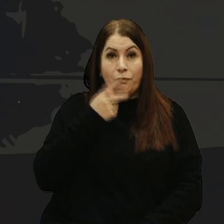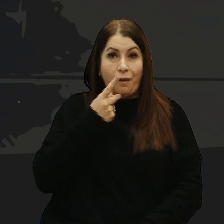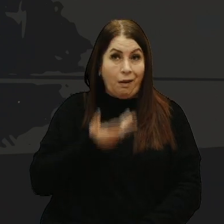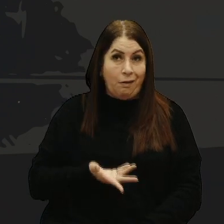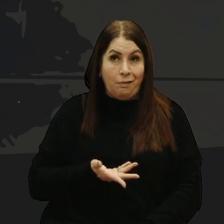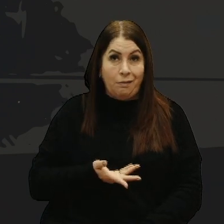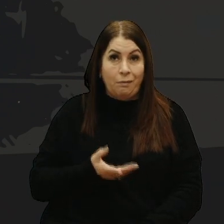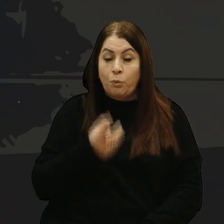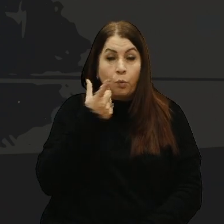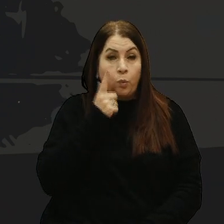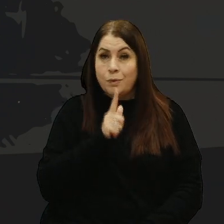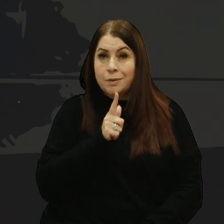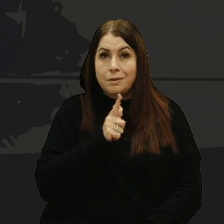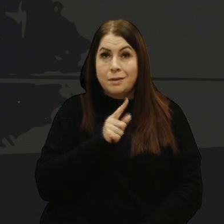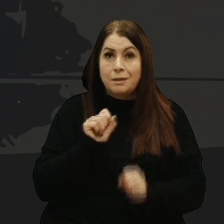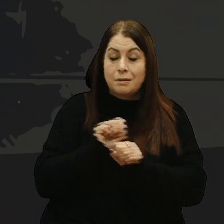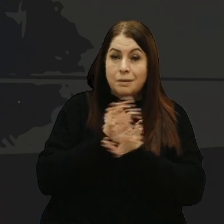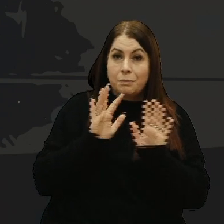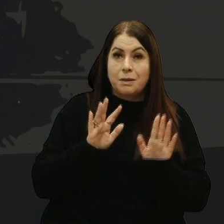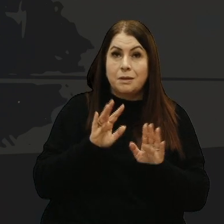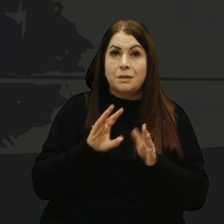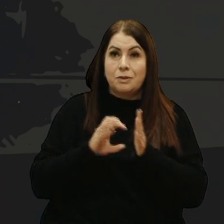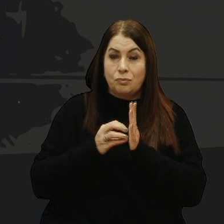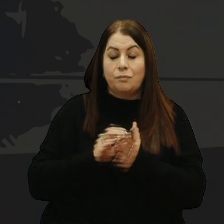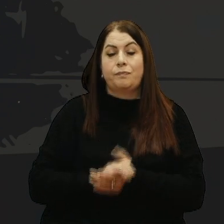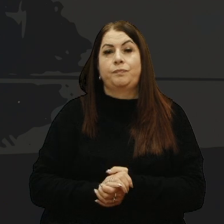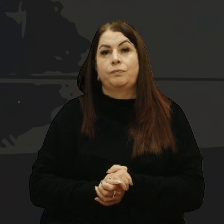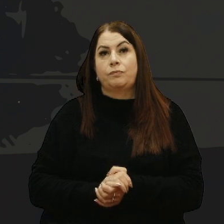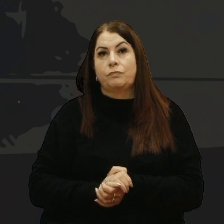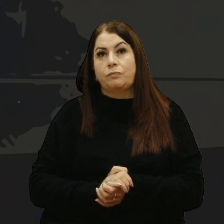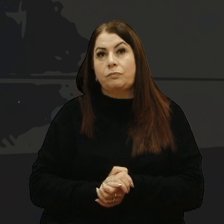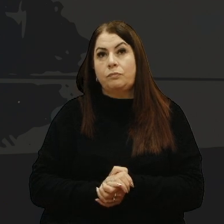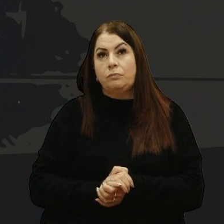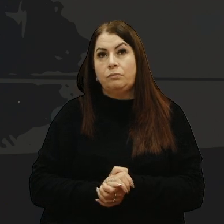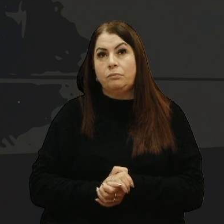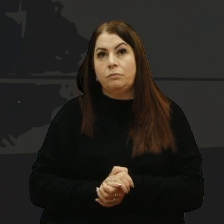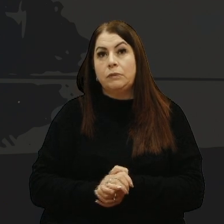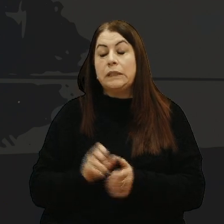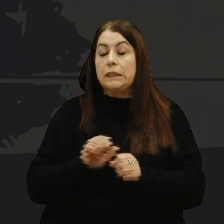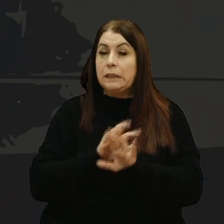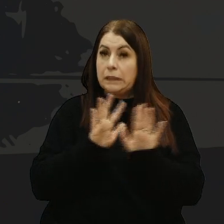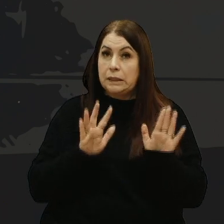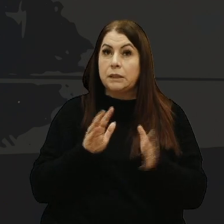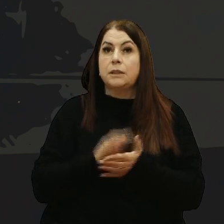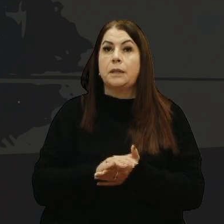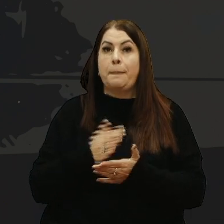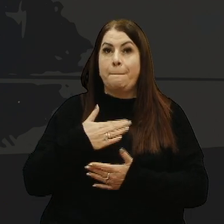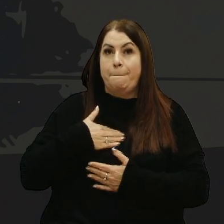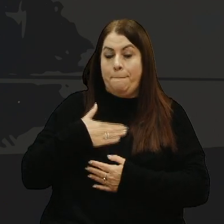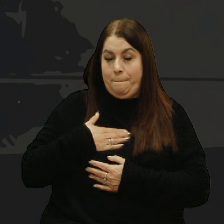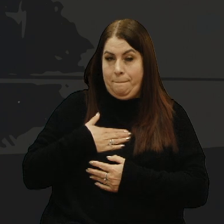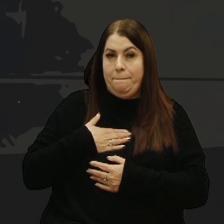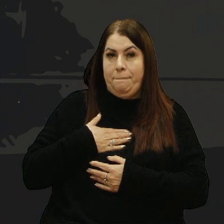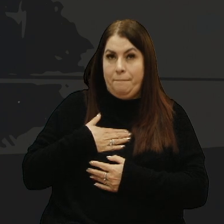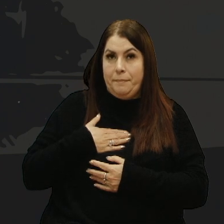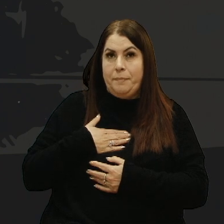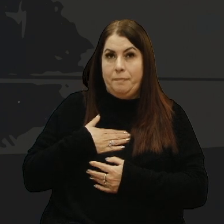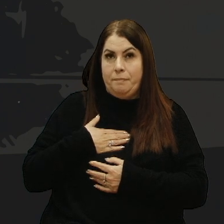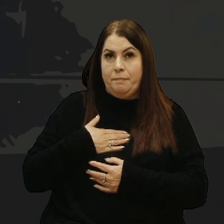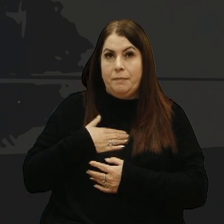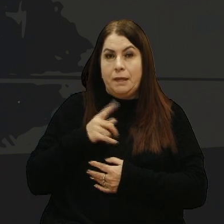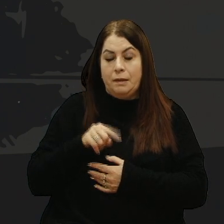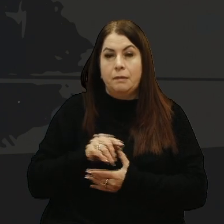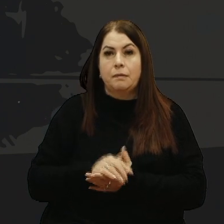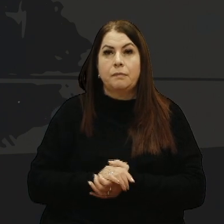porque a gente não consegue ter transparência de dados. E a transparência, para mim,